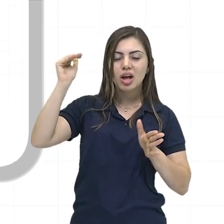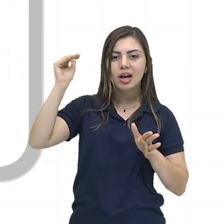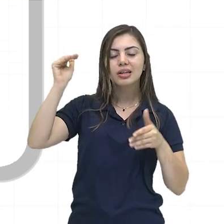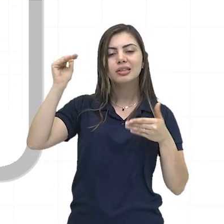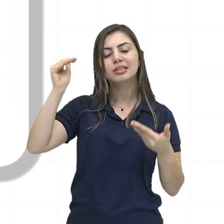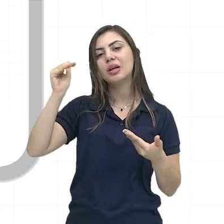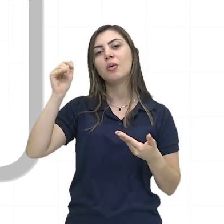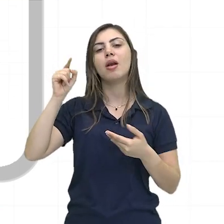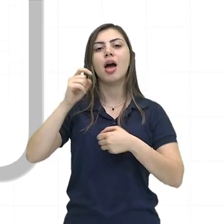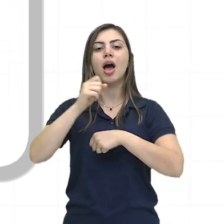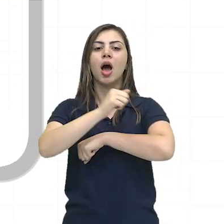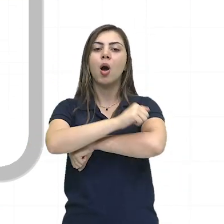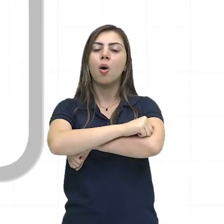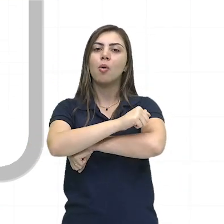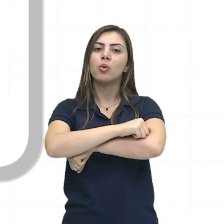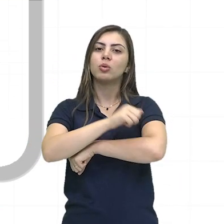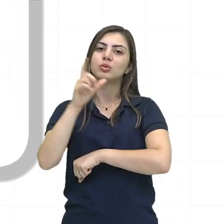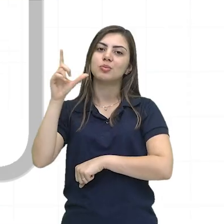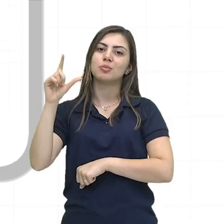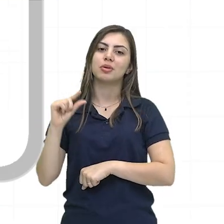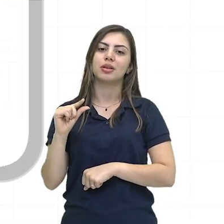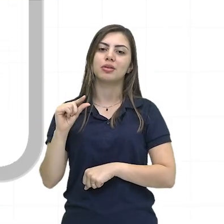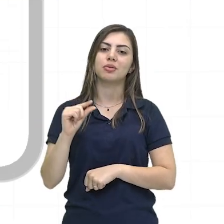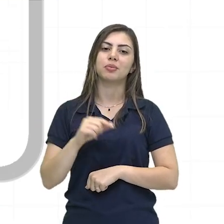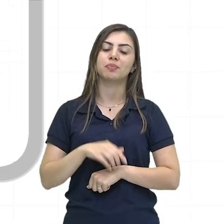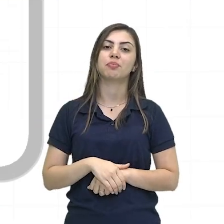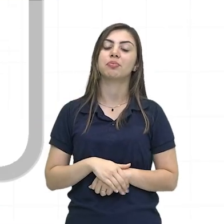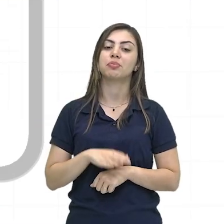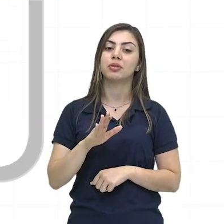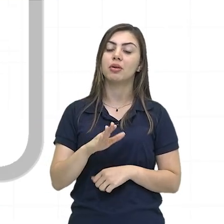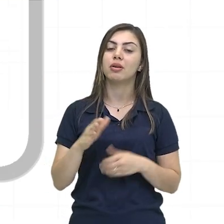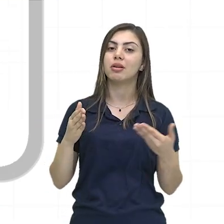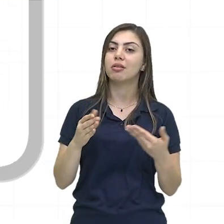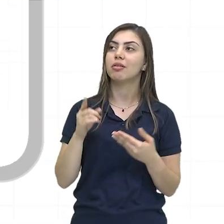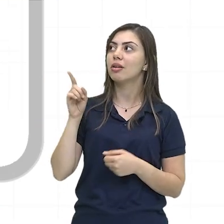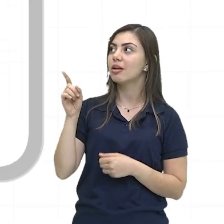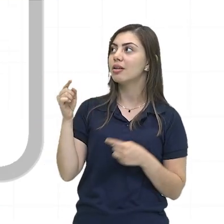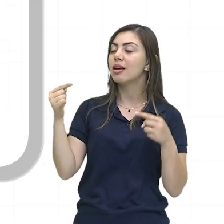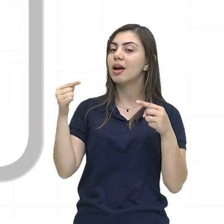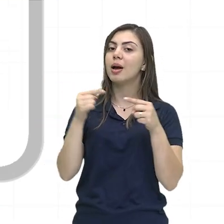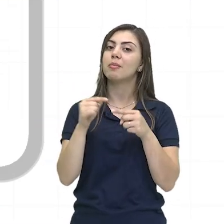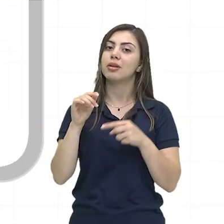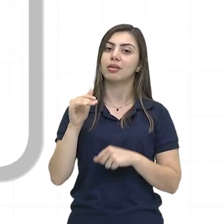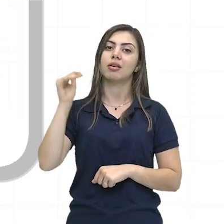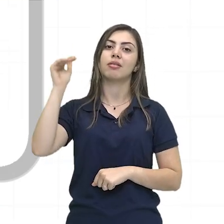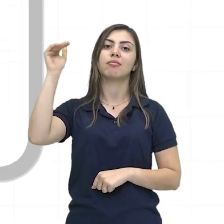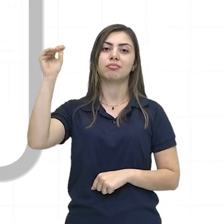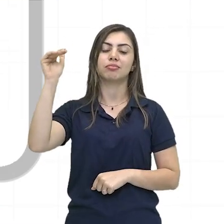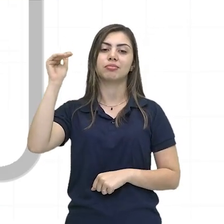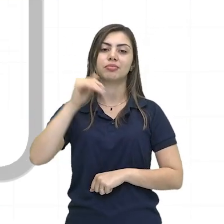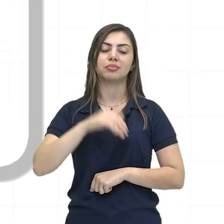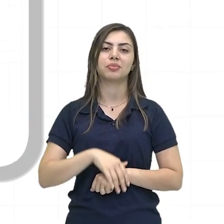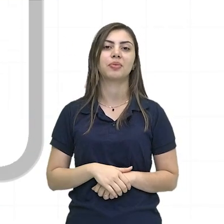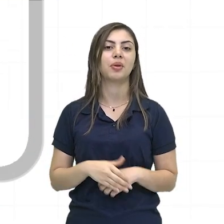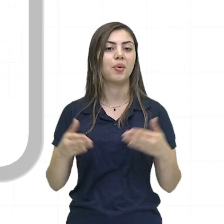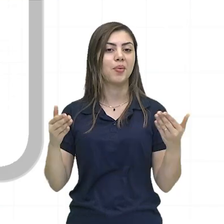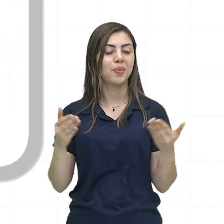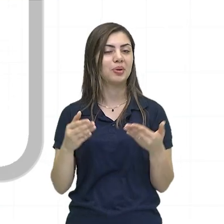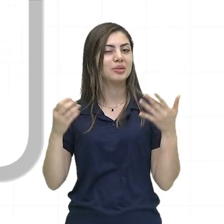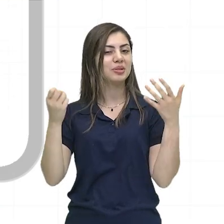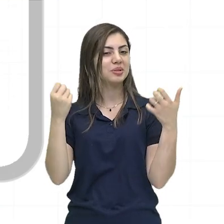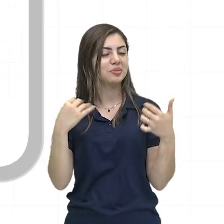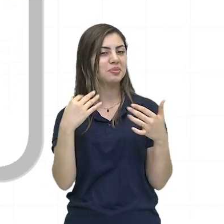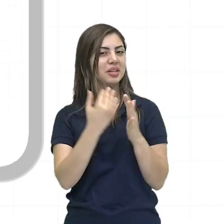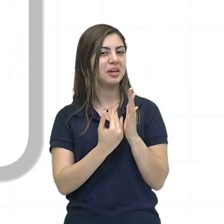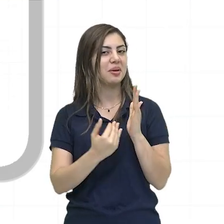estão vendo aí é um sistema esquelético de um corpo adulto, tá bom? E a gente vai falar mais curiosidades